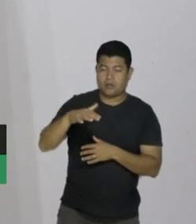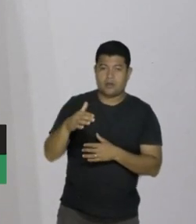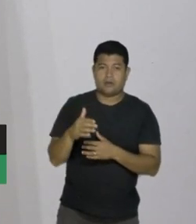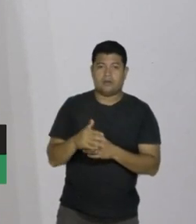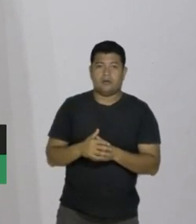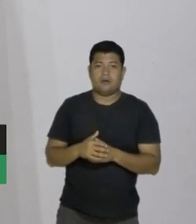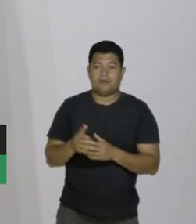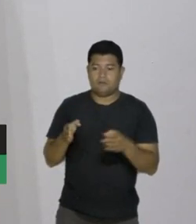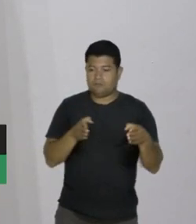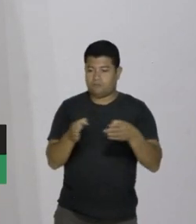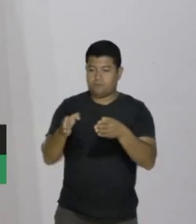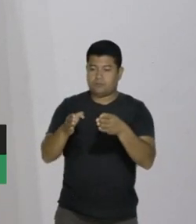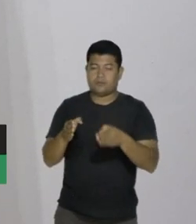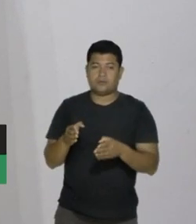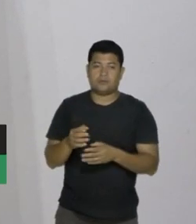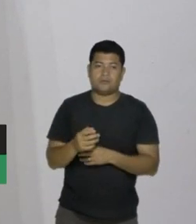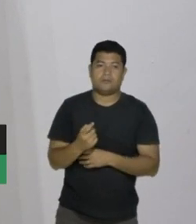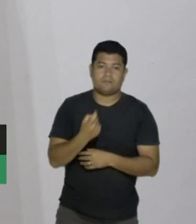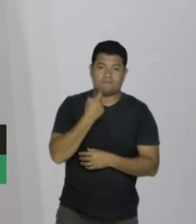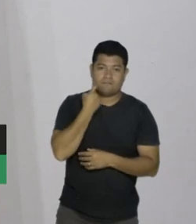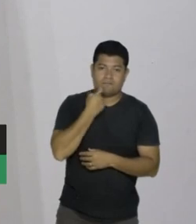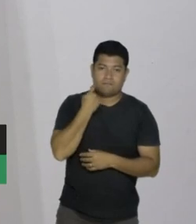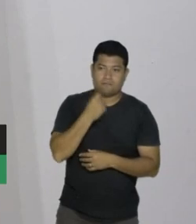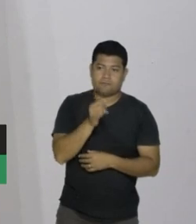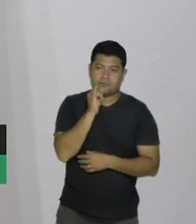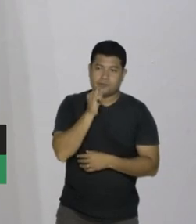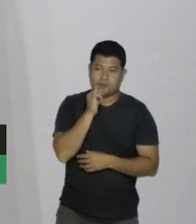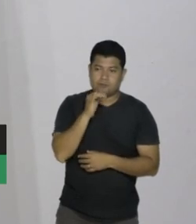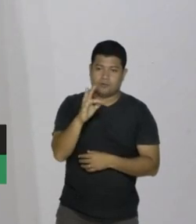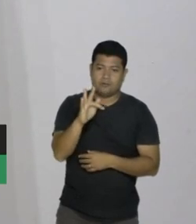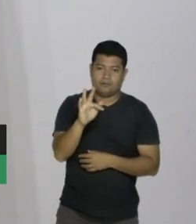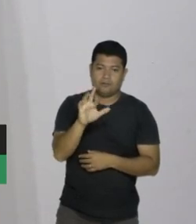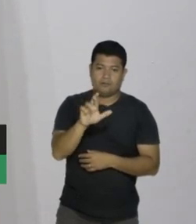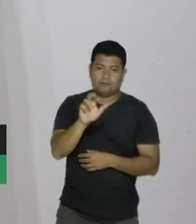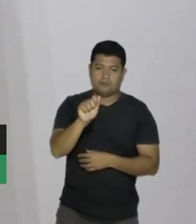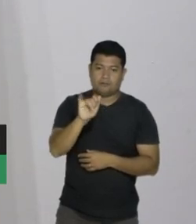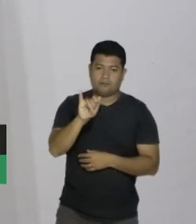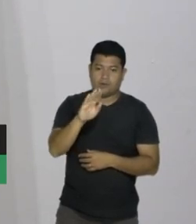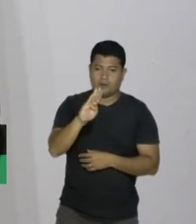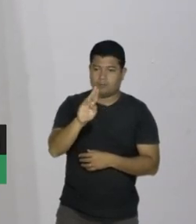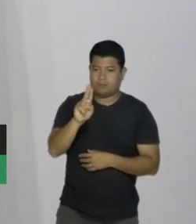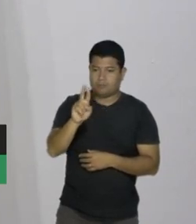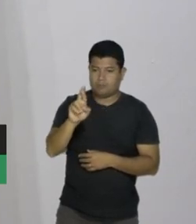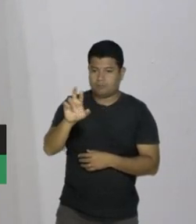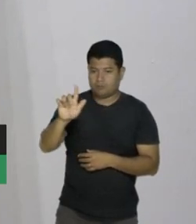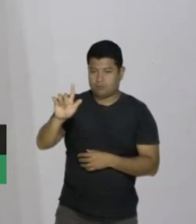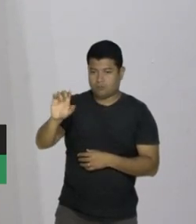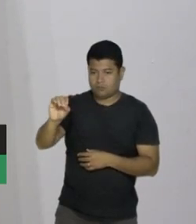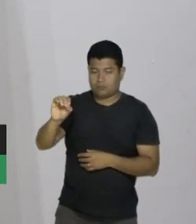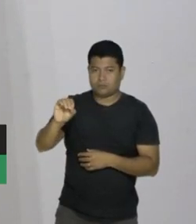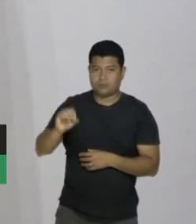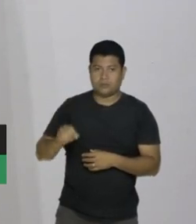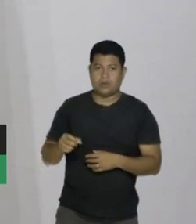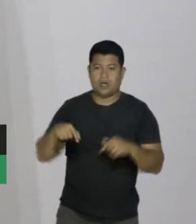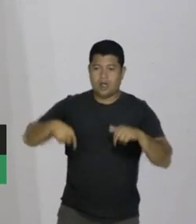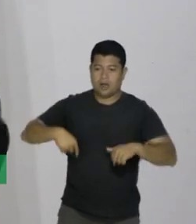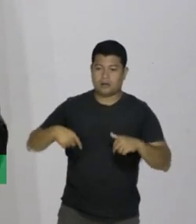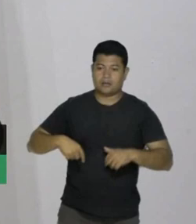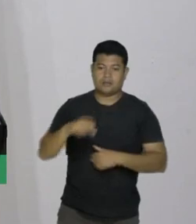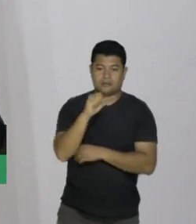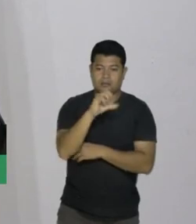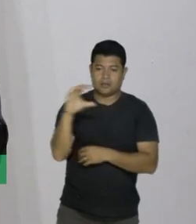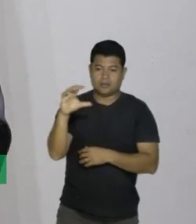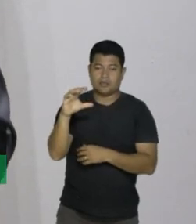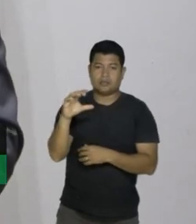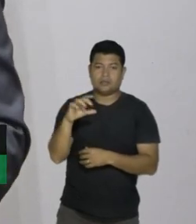Como por exemplo o município de Fraiburgo Santa Catarina corresponde a metade da produção de maçã